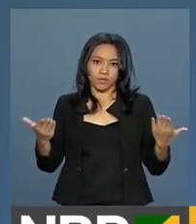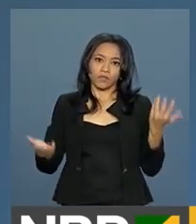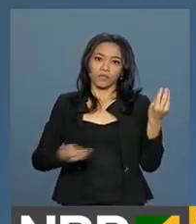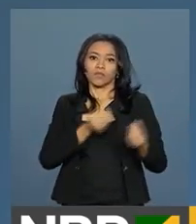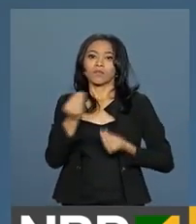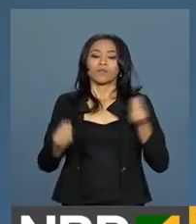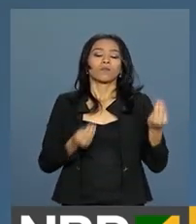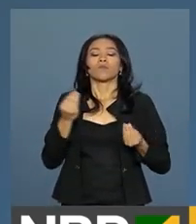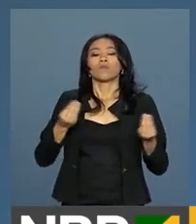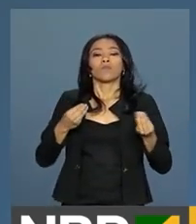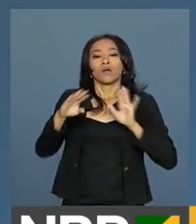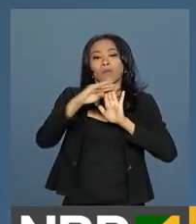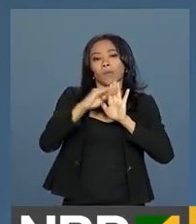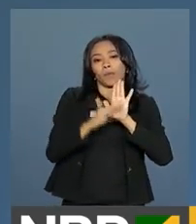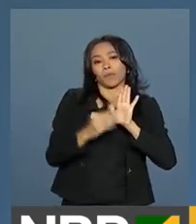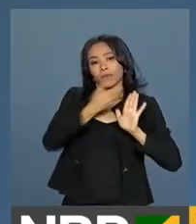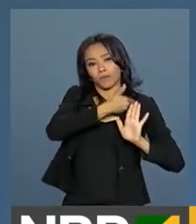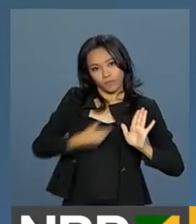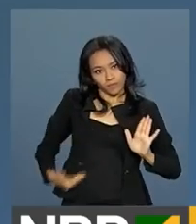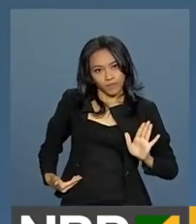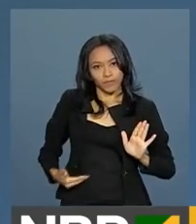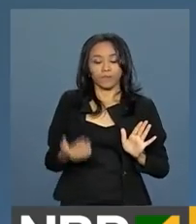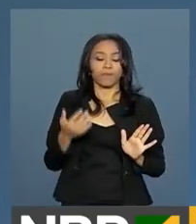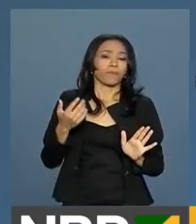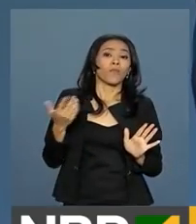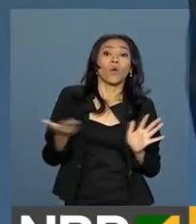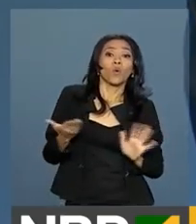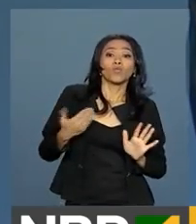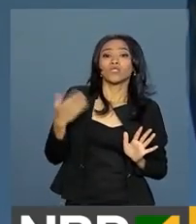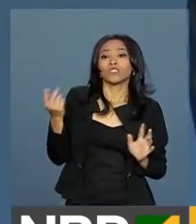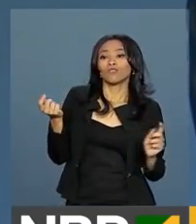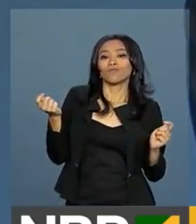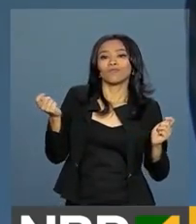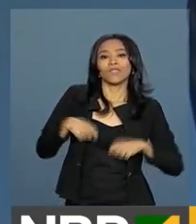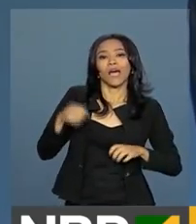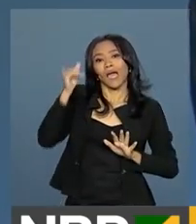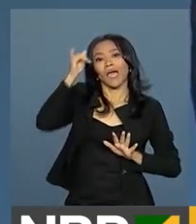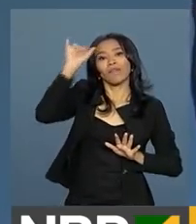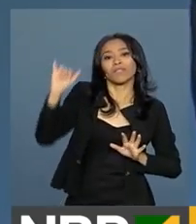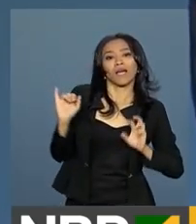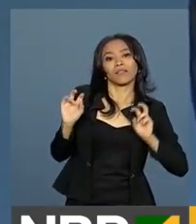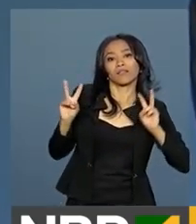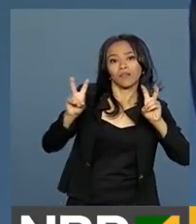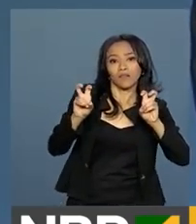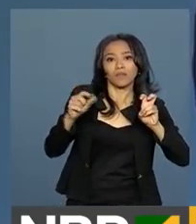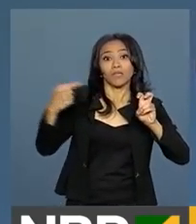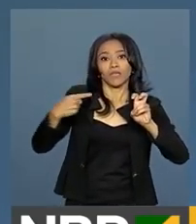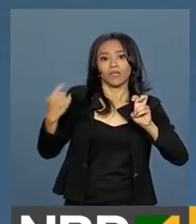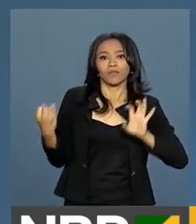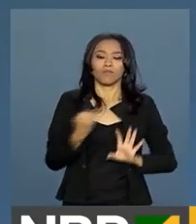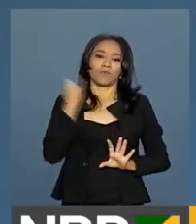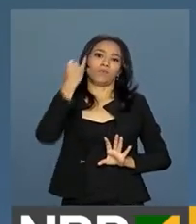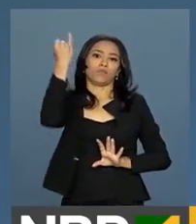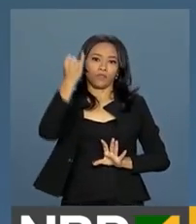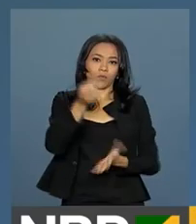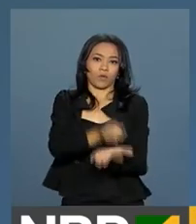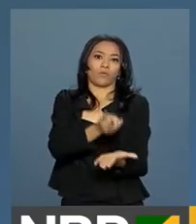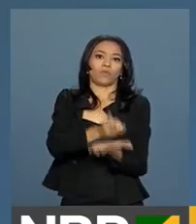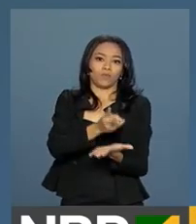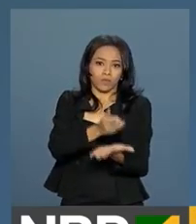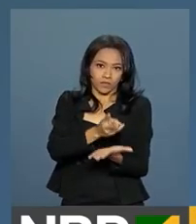hoje já não há como evitar os temas que são essenciais para assegurar o crescimento sustentado